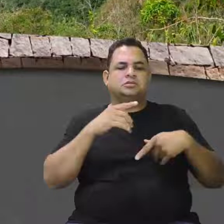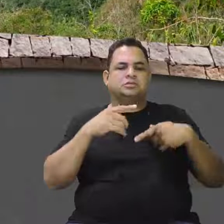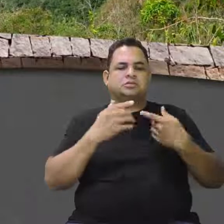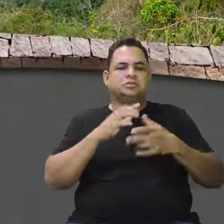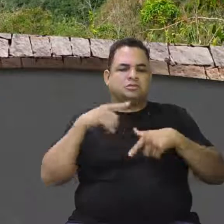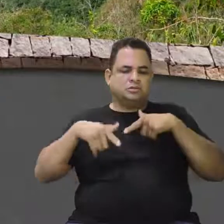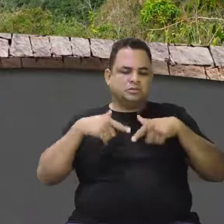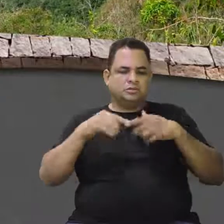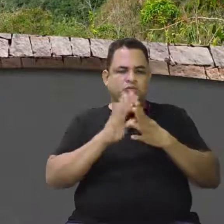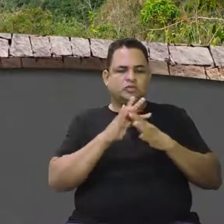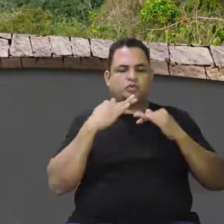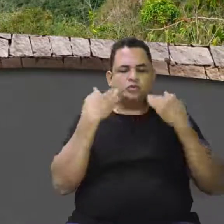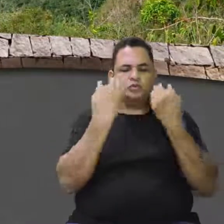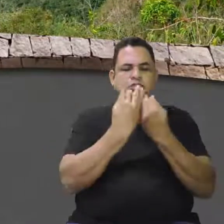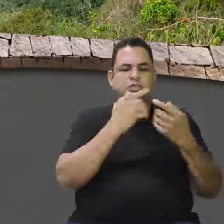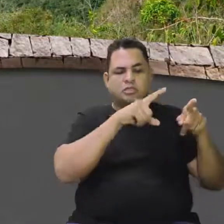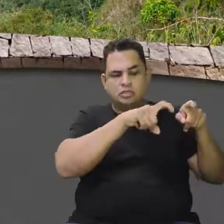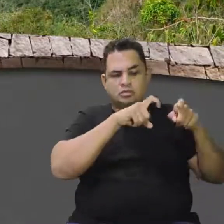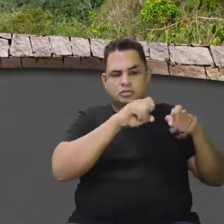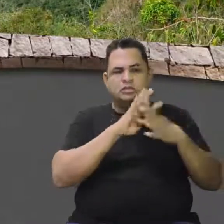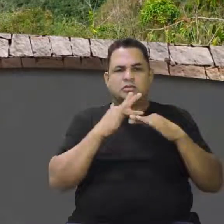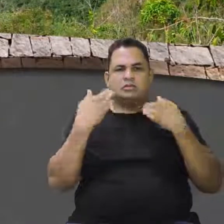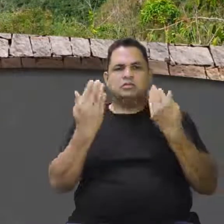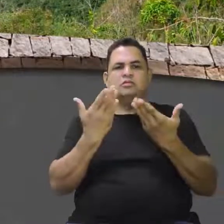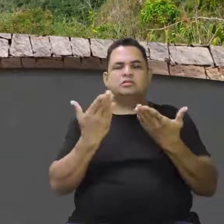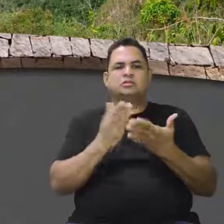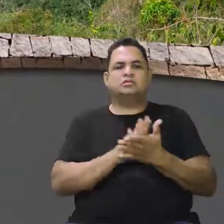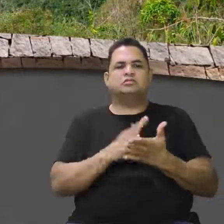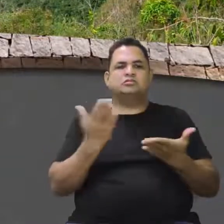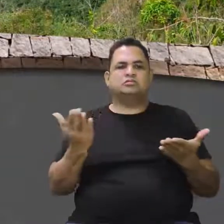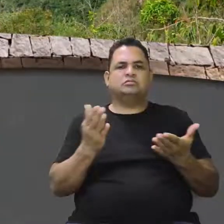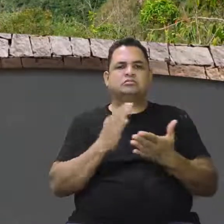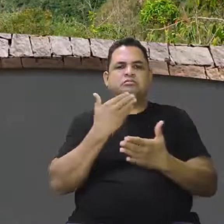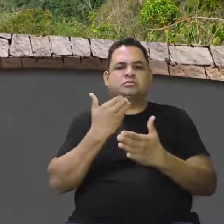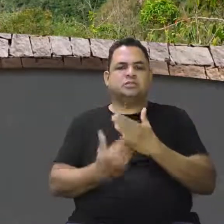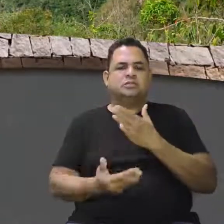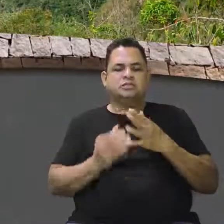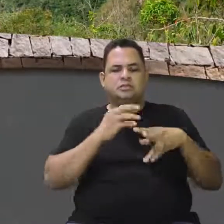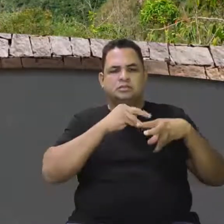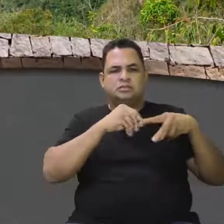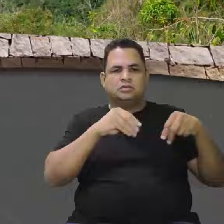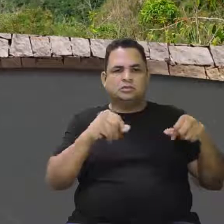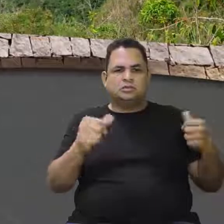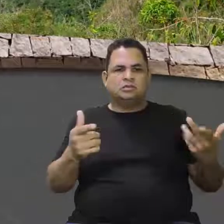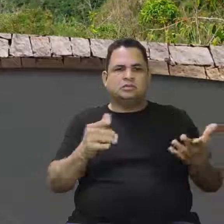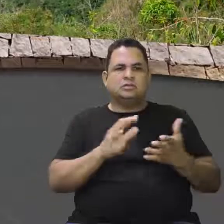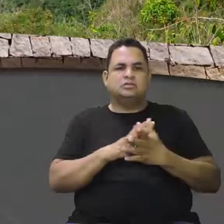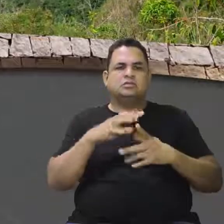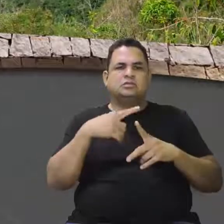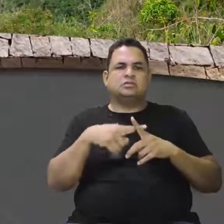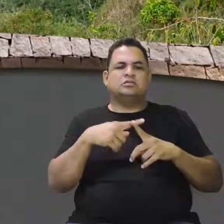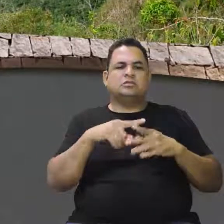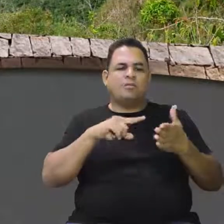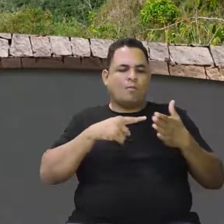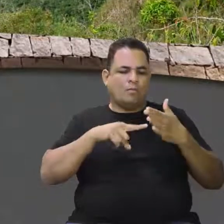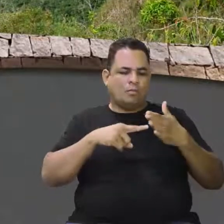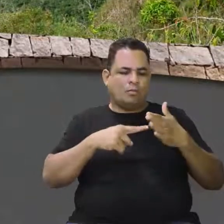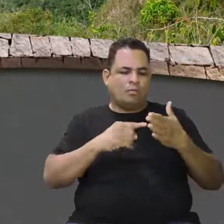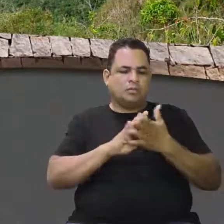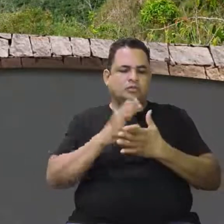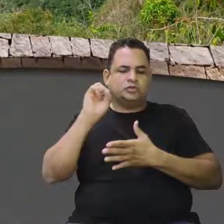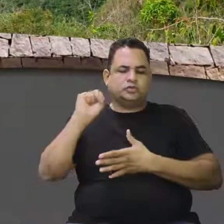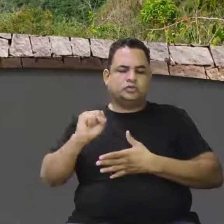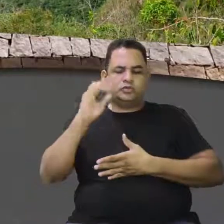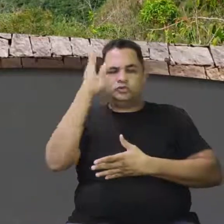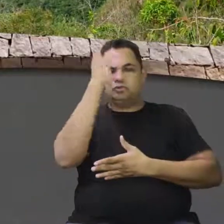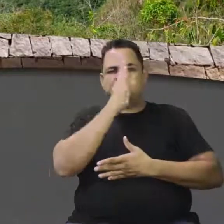produtor familiar, esse agricultor familiar, acabou perdendo terras por conta aí da mecanização no sul do